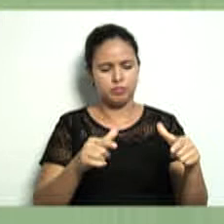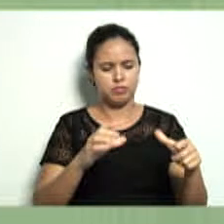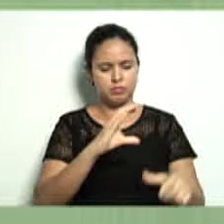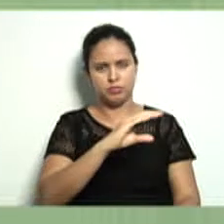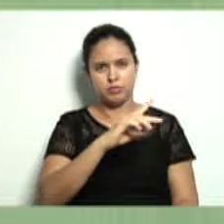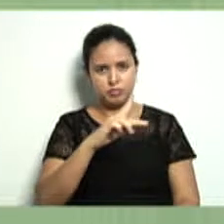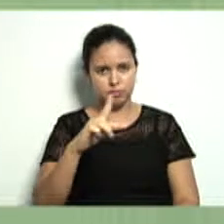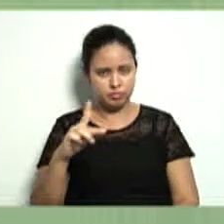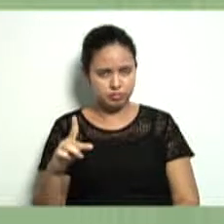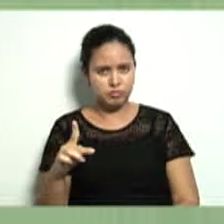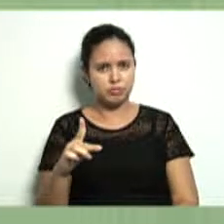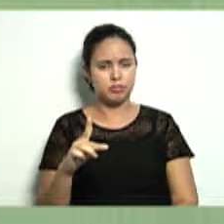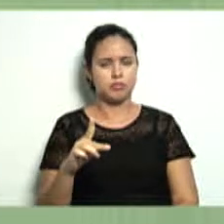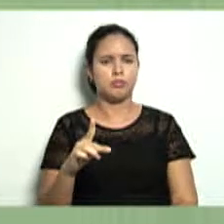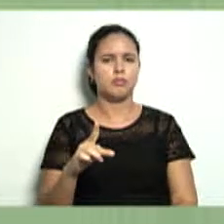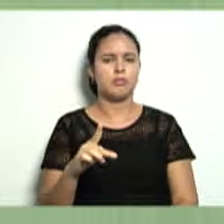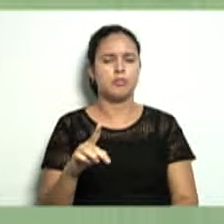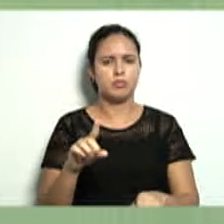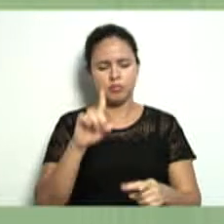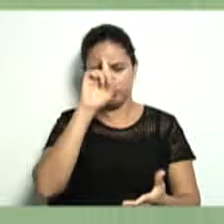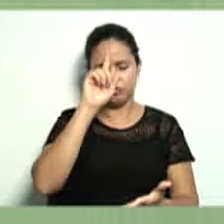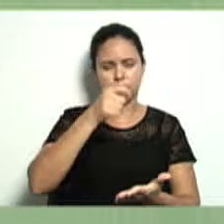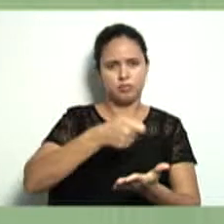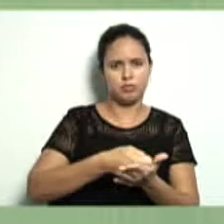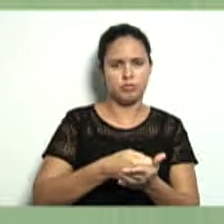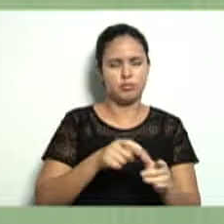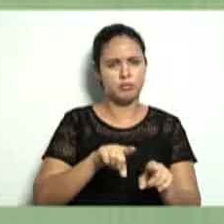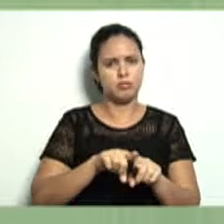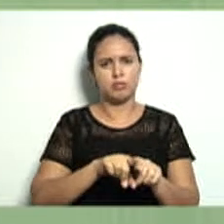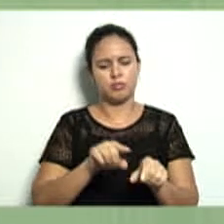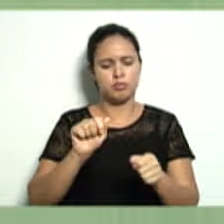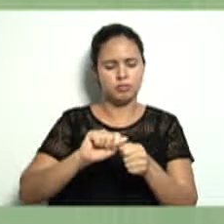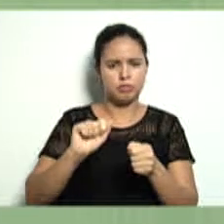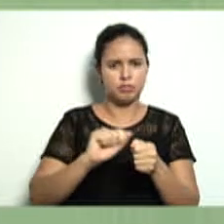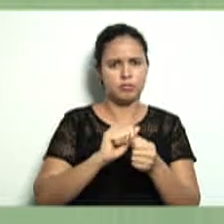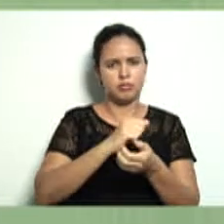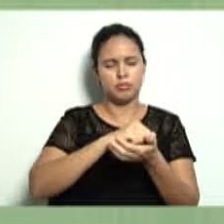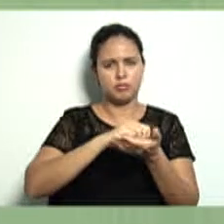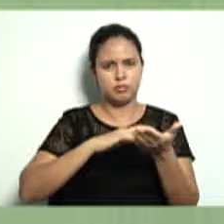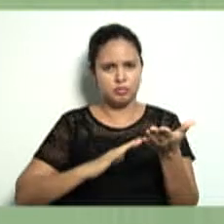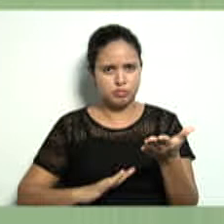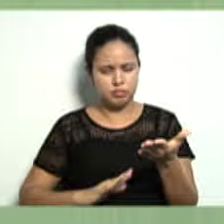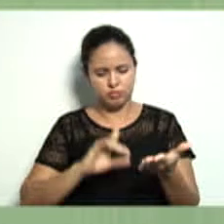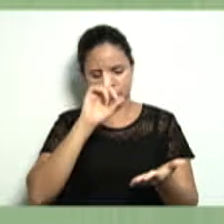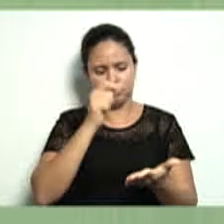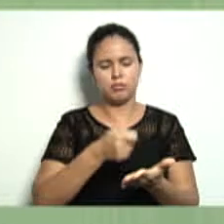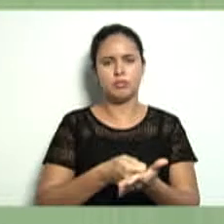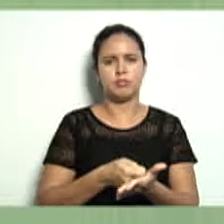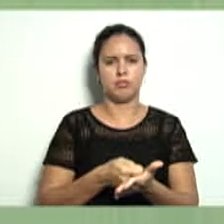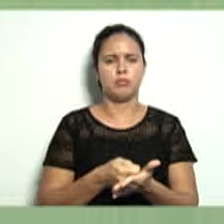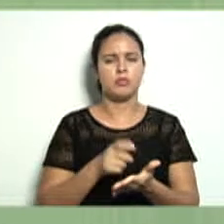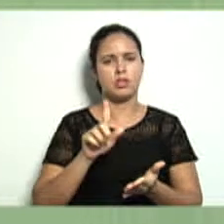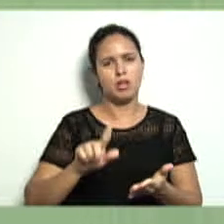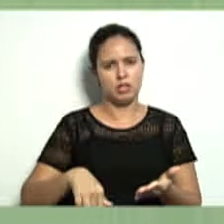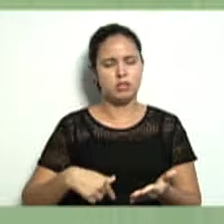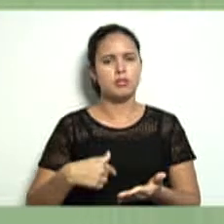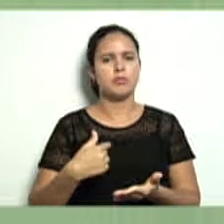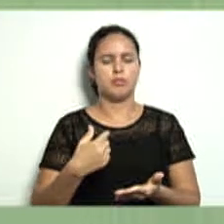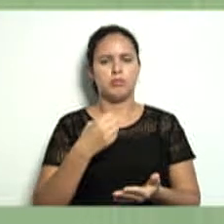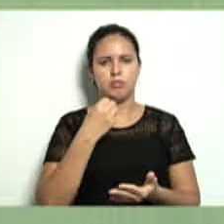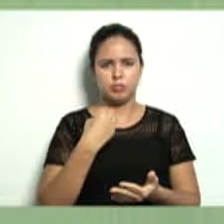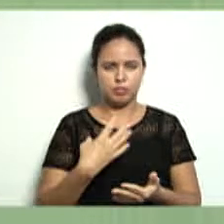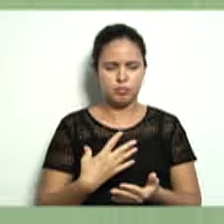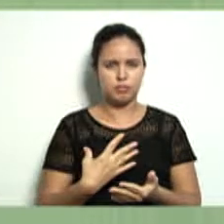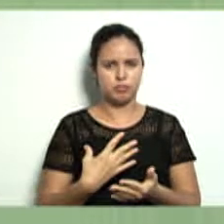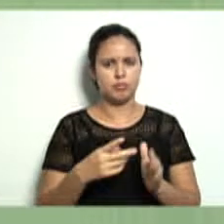de todas desde a tomada de decisão até a execução daquilo que for definido. Então, essa também é uma vantagem de